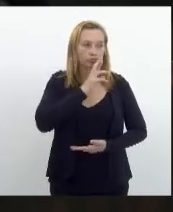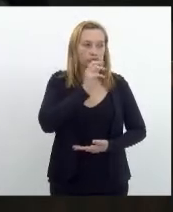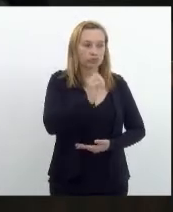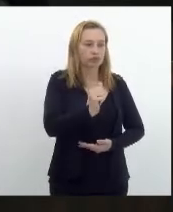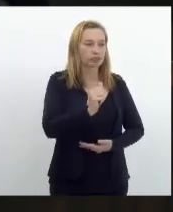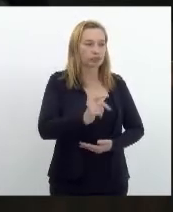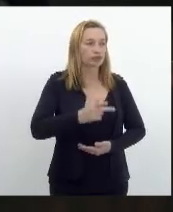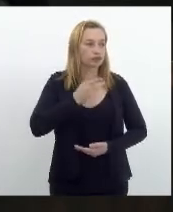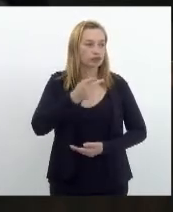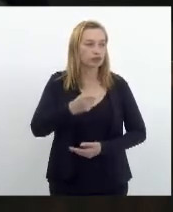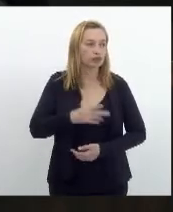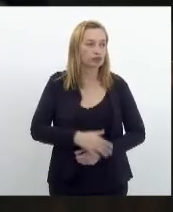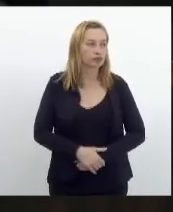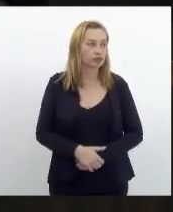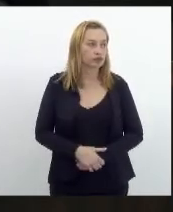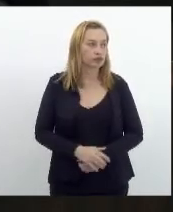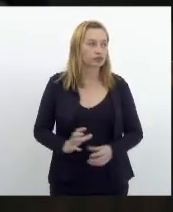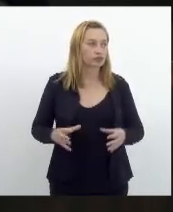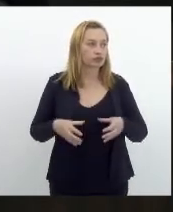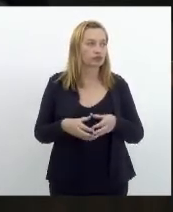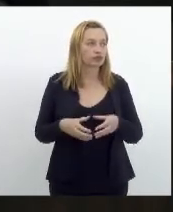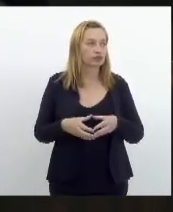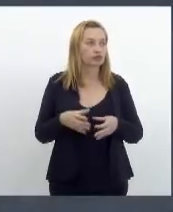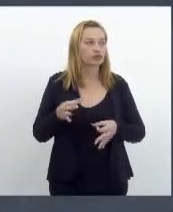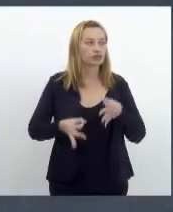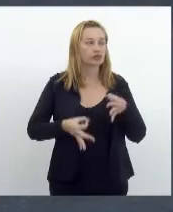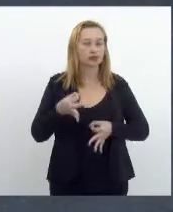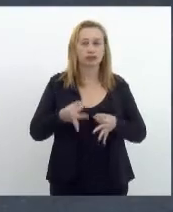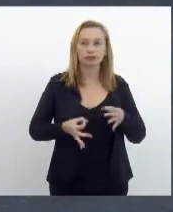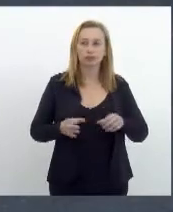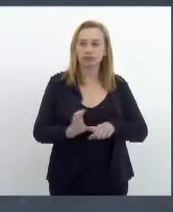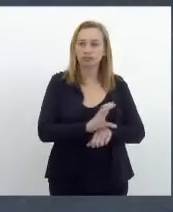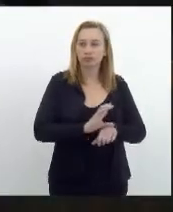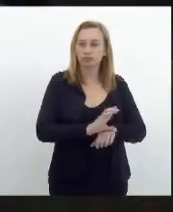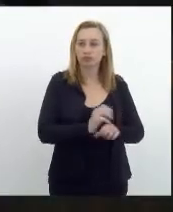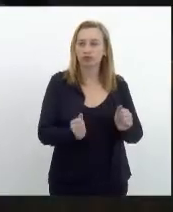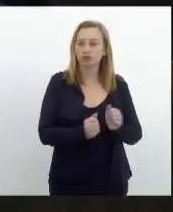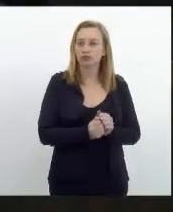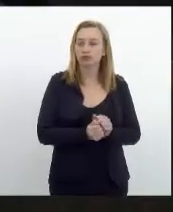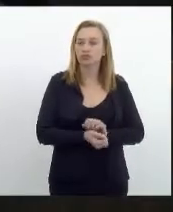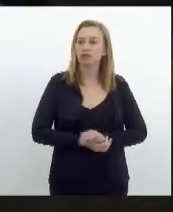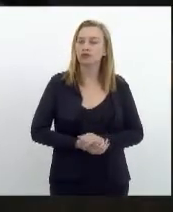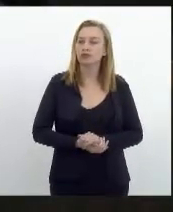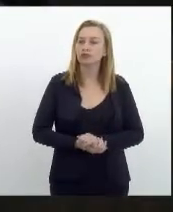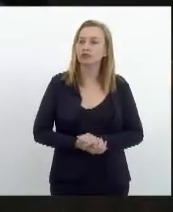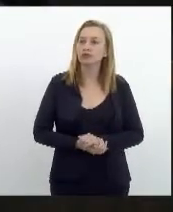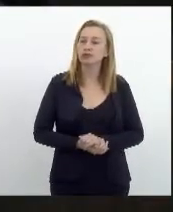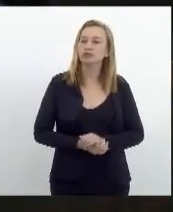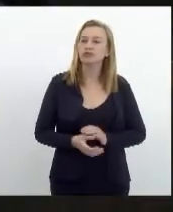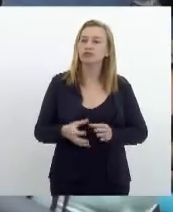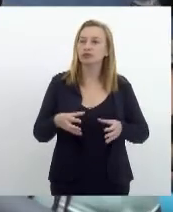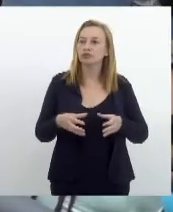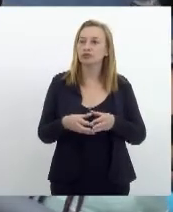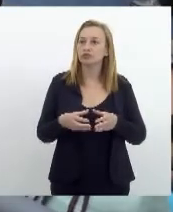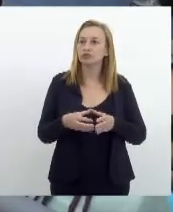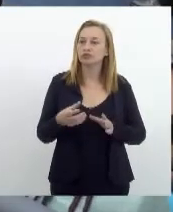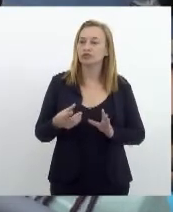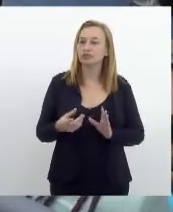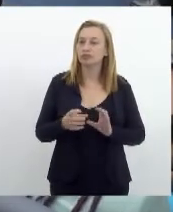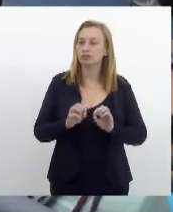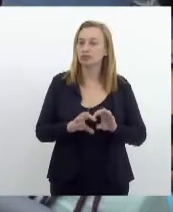emitir parecer pela Comissão de Constituição e Justiça. Pela constitucionalidade, senhor presidente. Pela Comissão de Educação, o deputado Flávio Serafim.